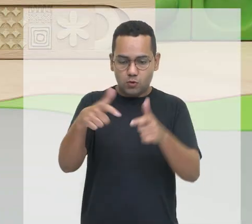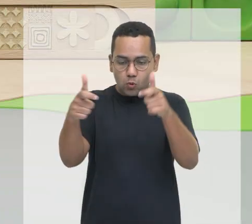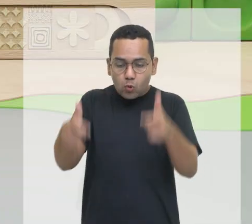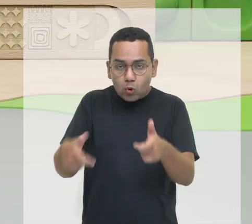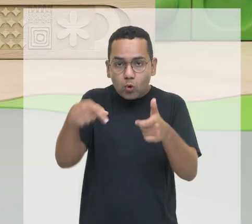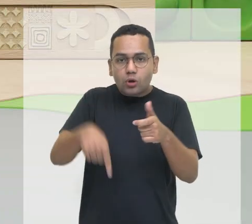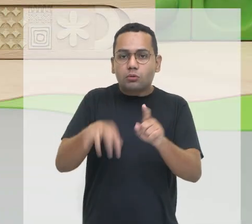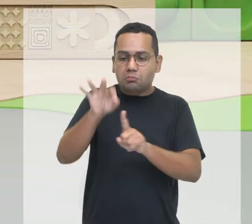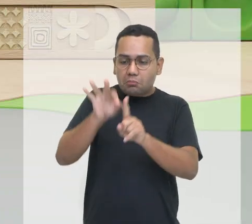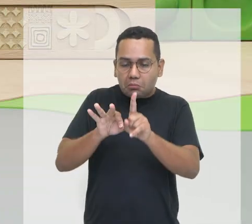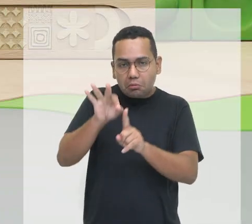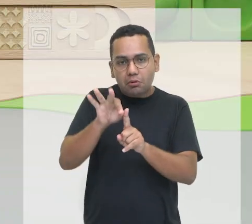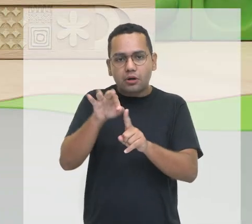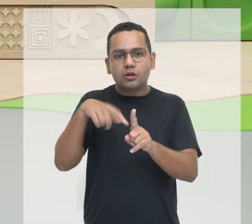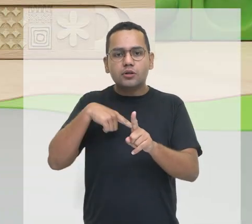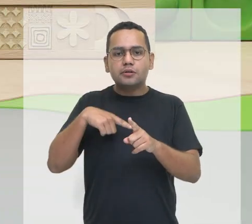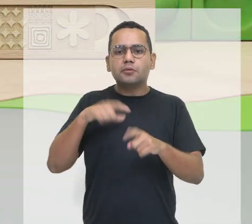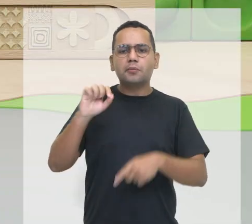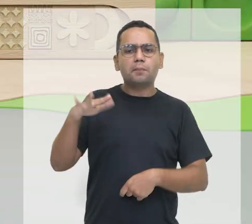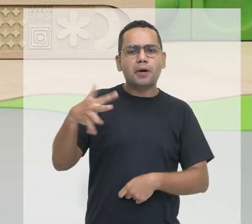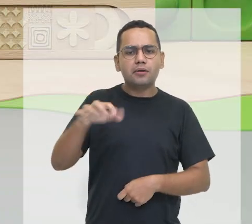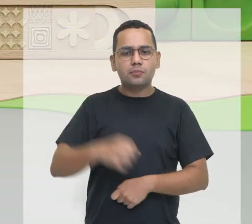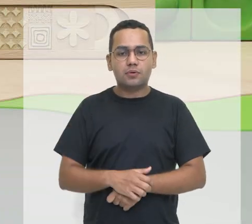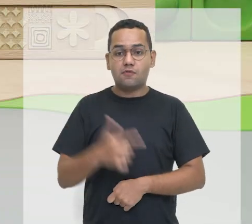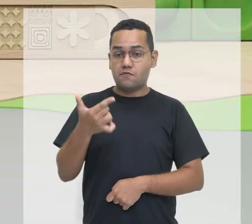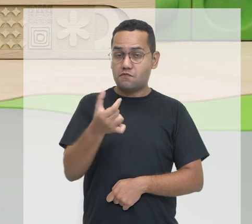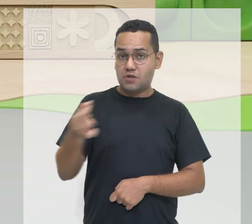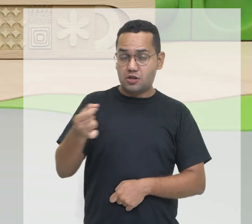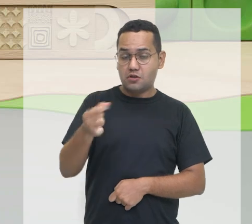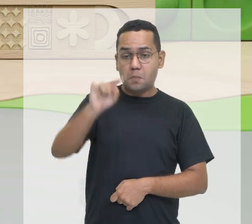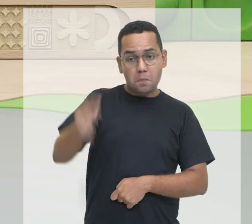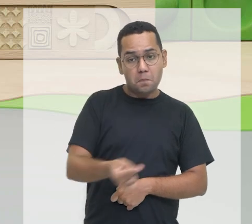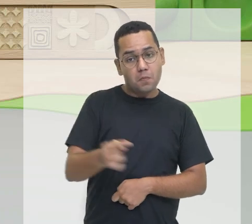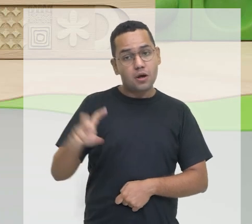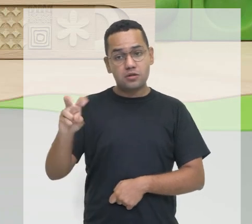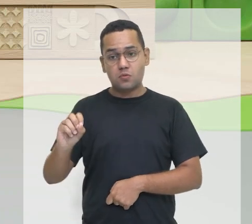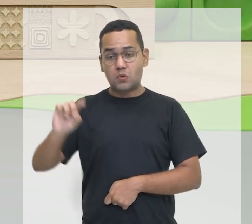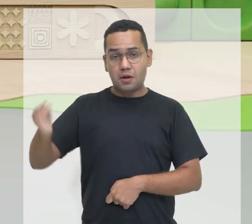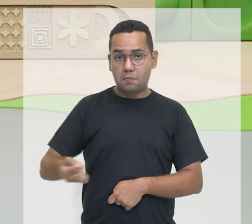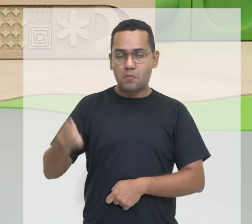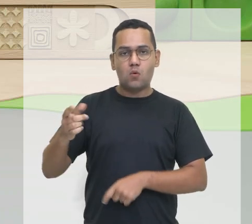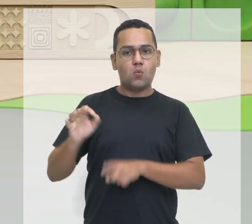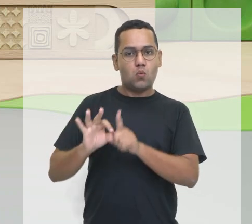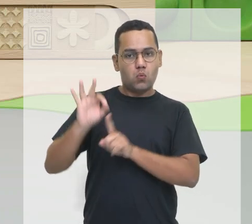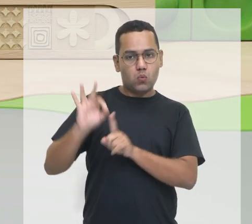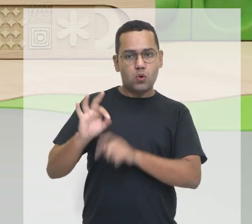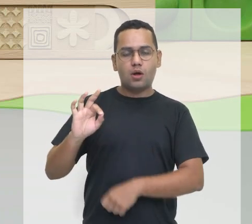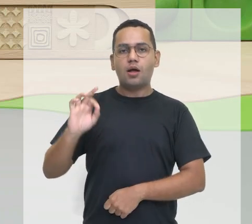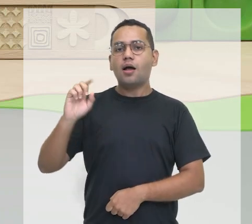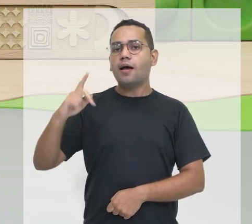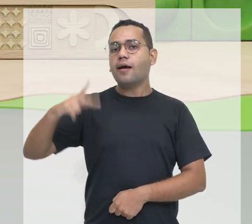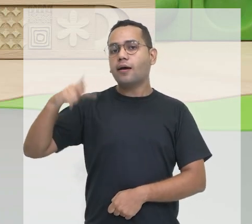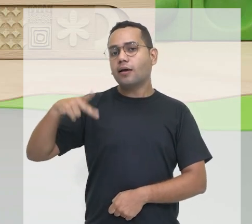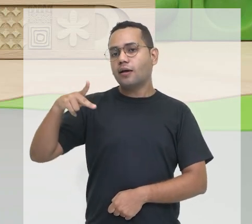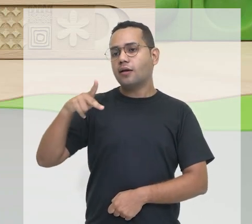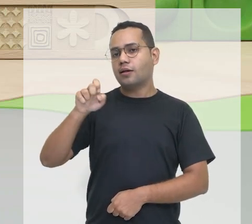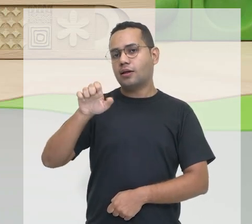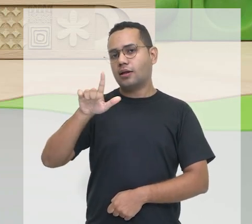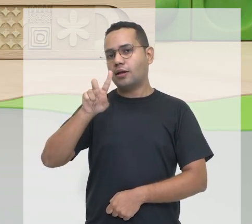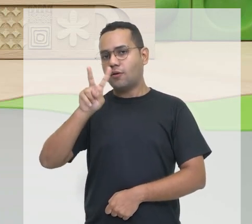menos quente nelas, atinge aí, ó, 20.000 a 50.000 graus Kelvin, que é uma medida